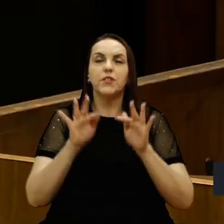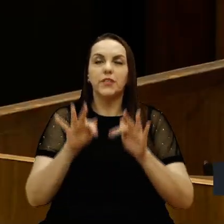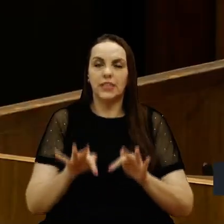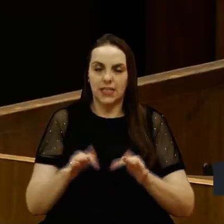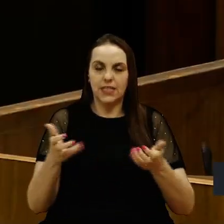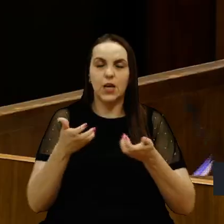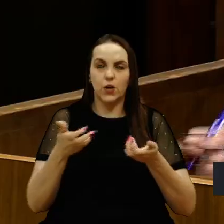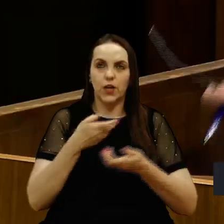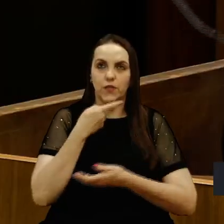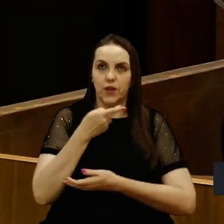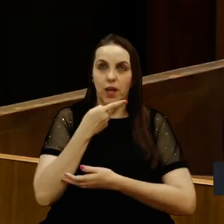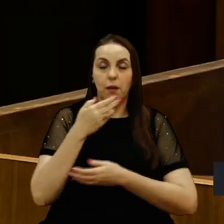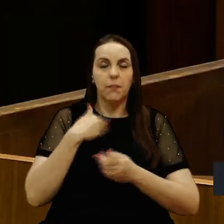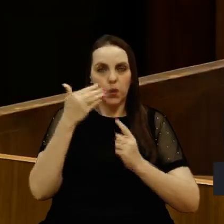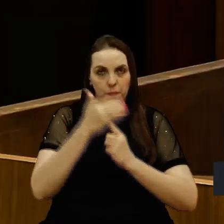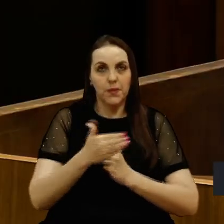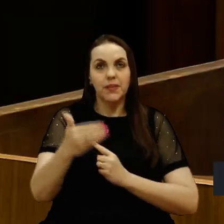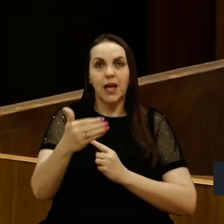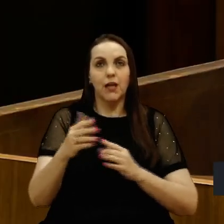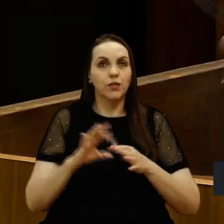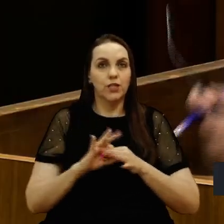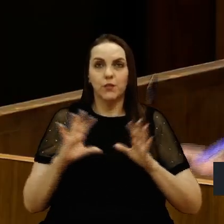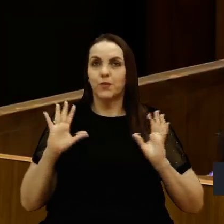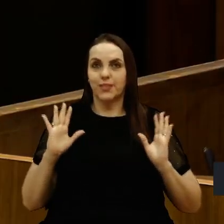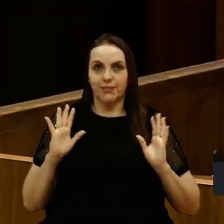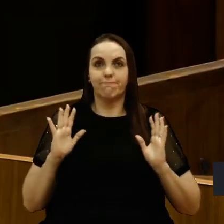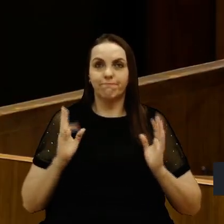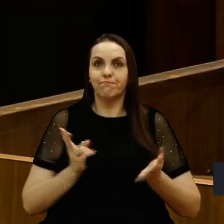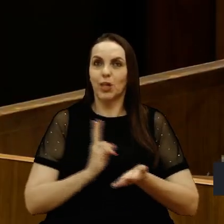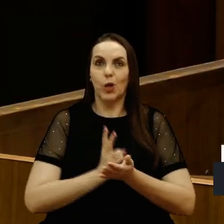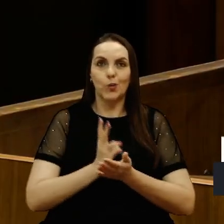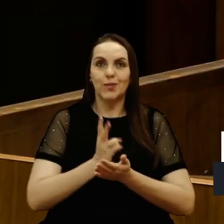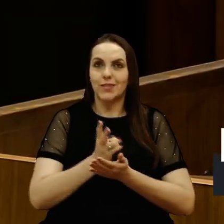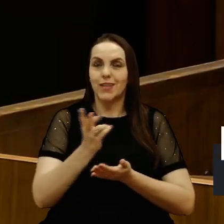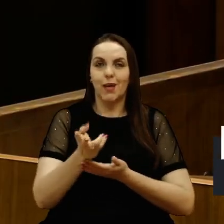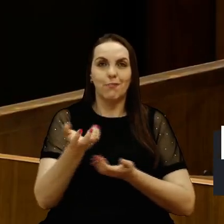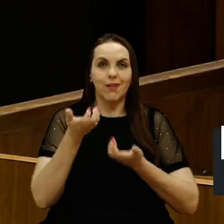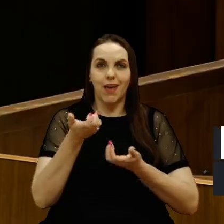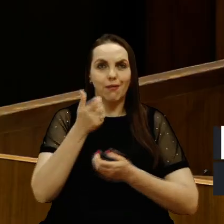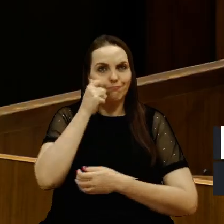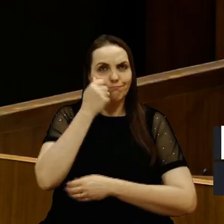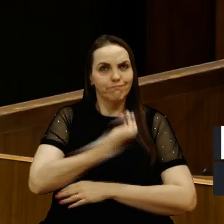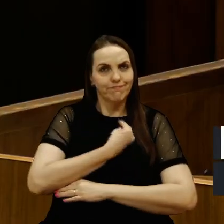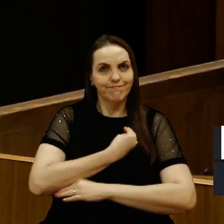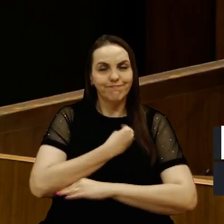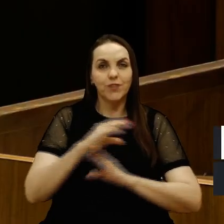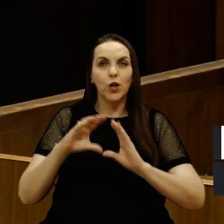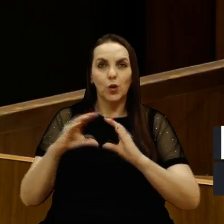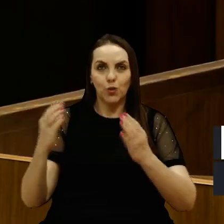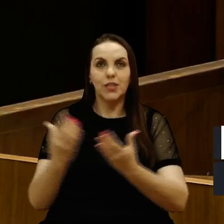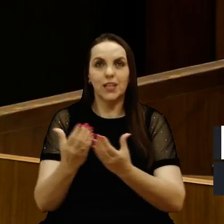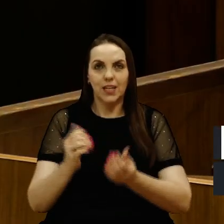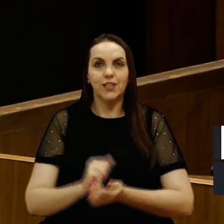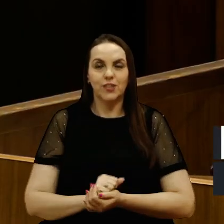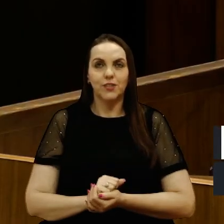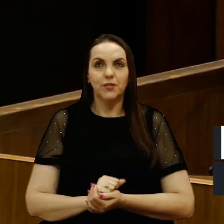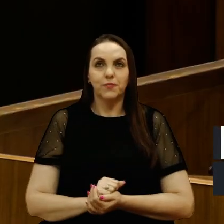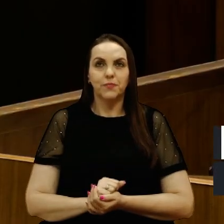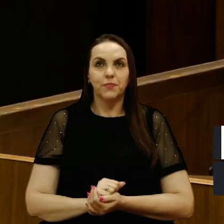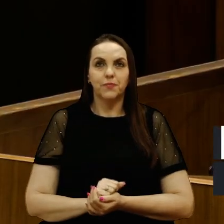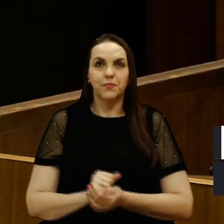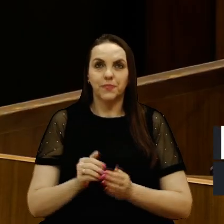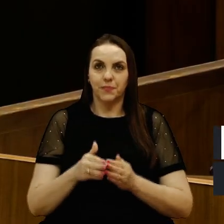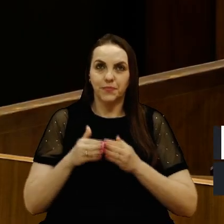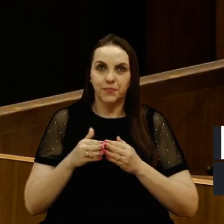dizer que meu mandato está à disposição, eu sempre quero estar presente nas comunidades. Uma parte,